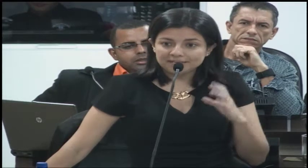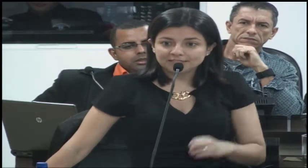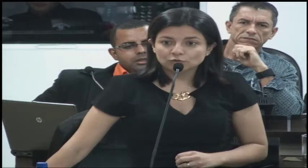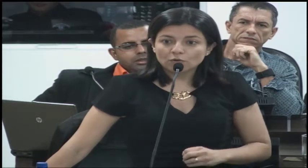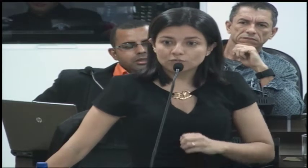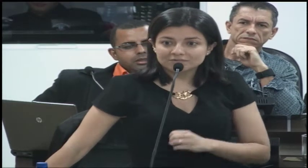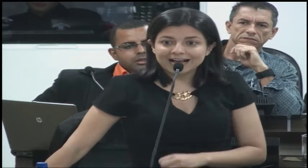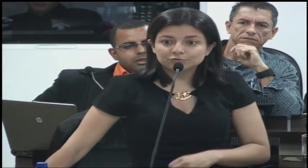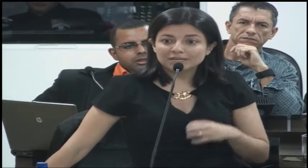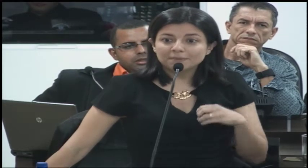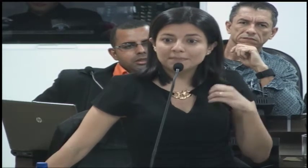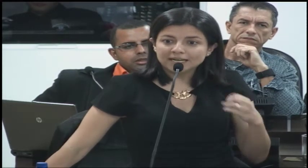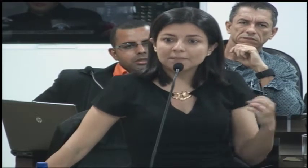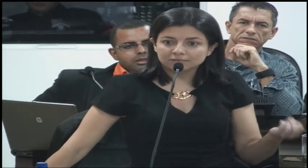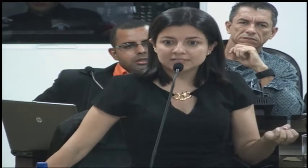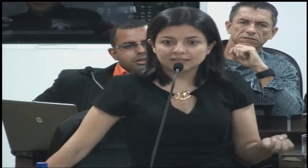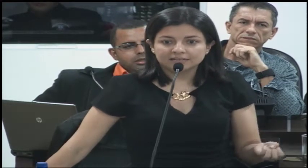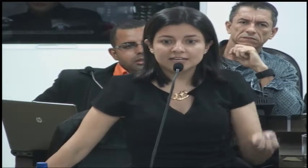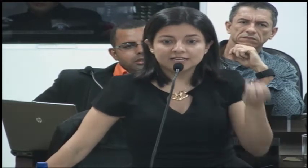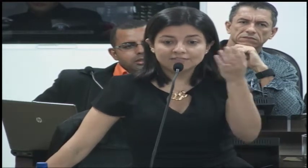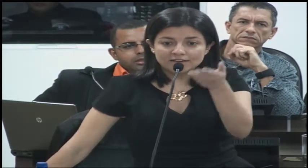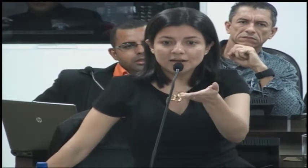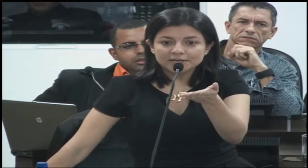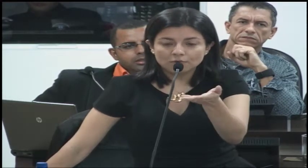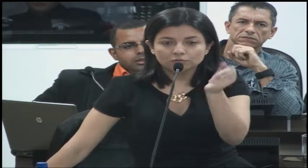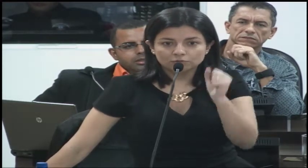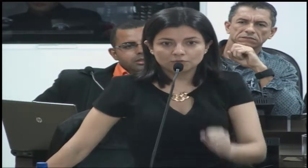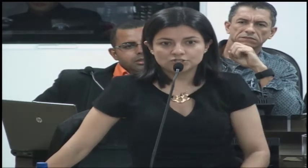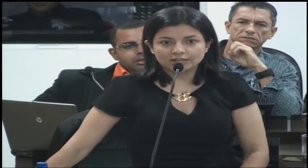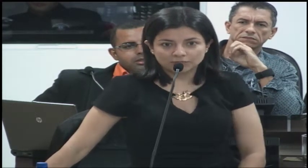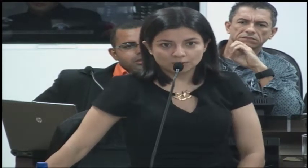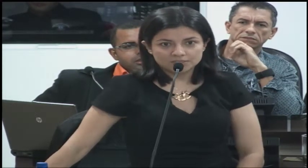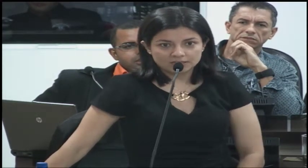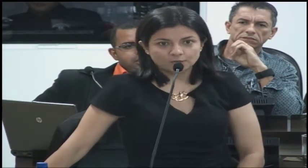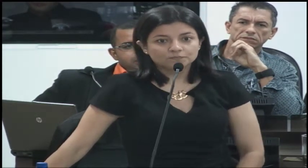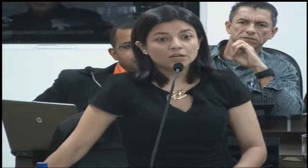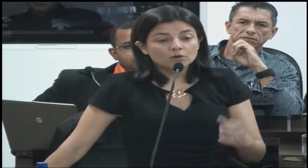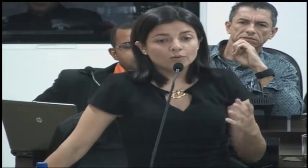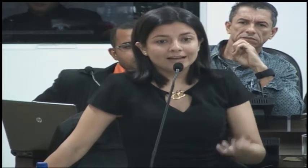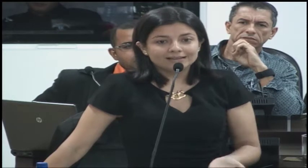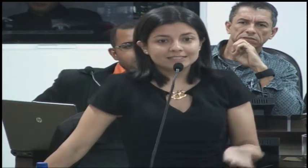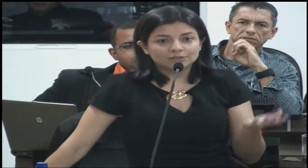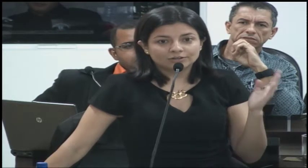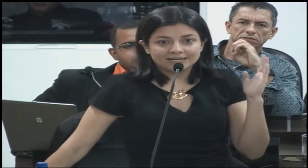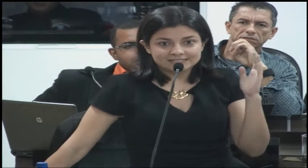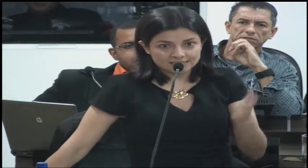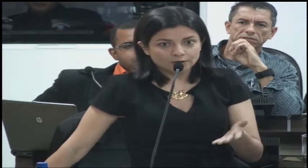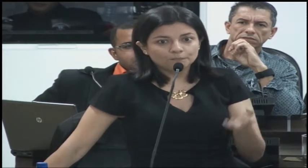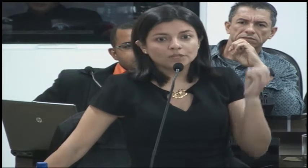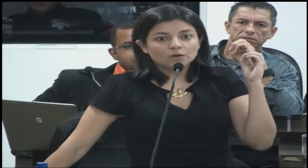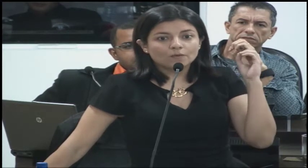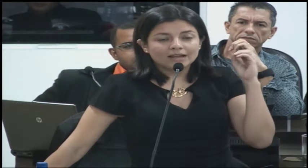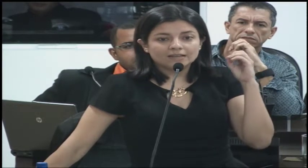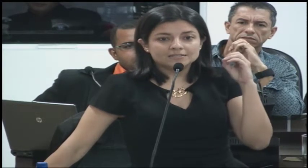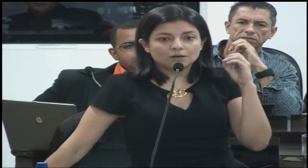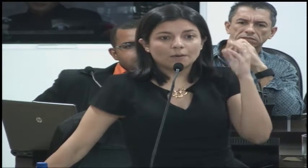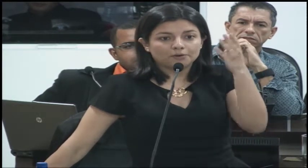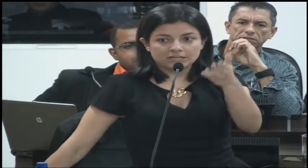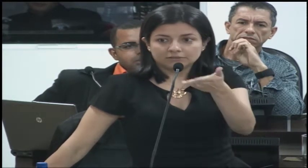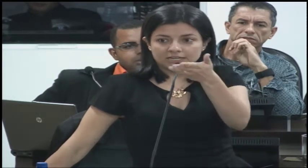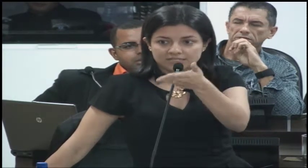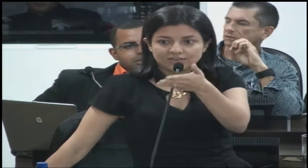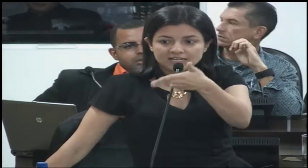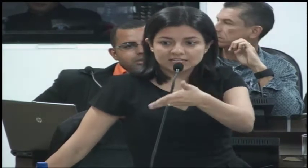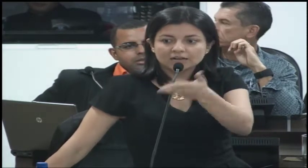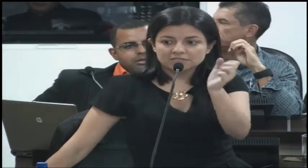lá e apresentou alguns dados em primeira mão da secretaria que vem ao encontro do objeto da comissão com relação à prorrogação com relação ao